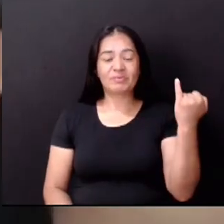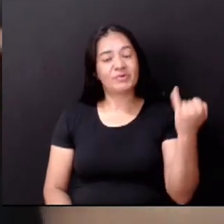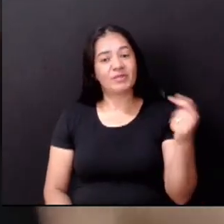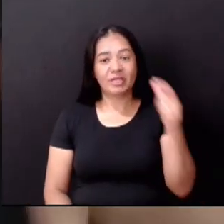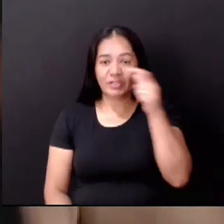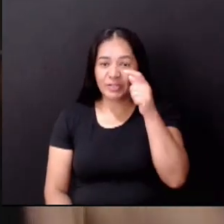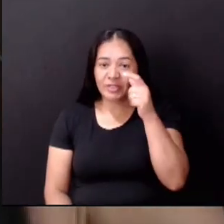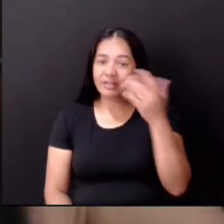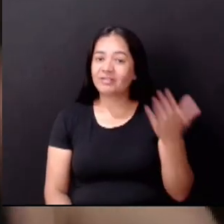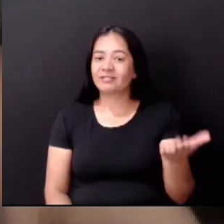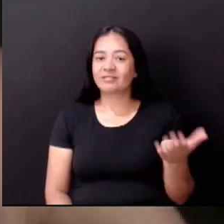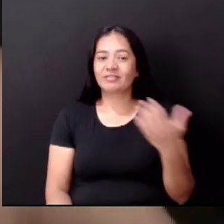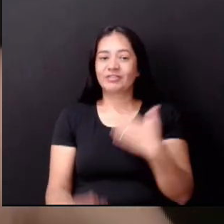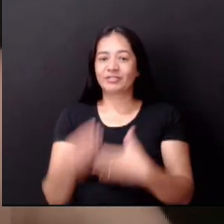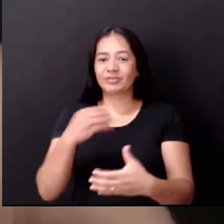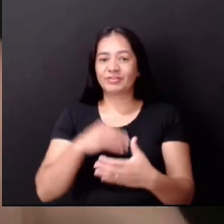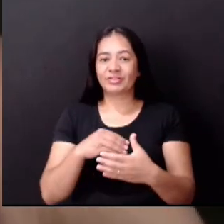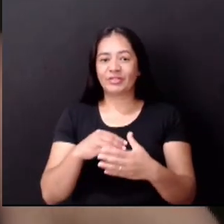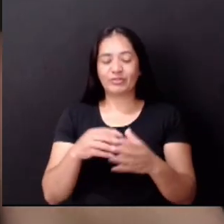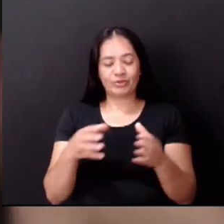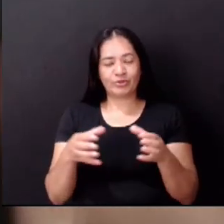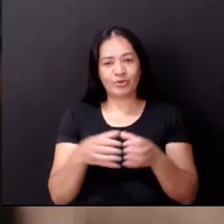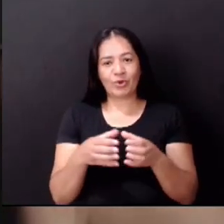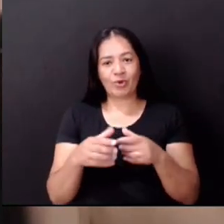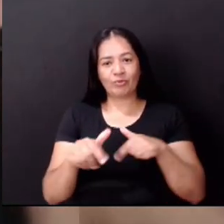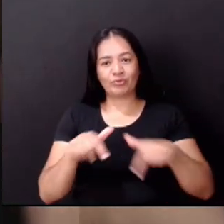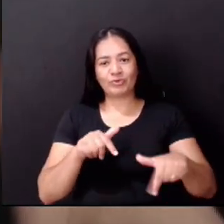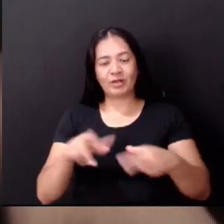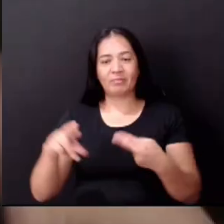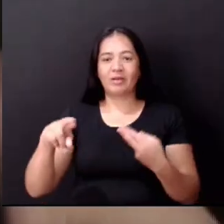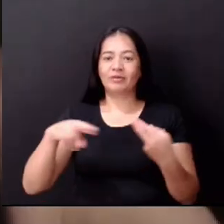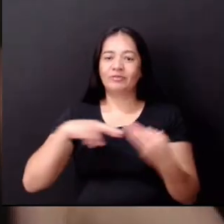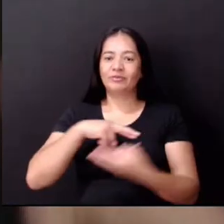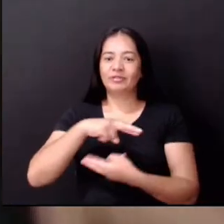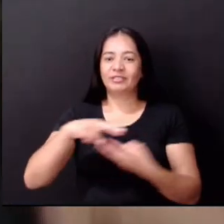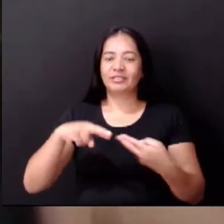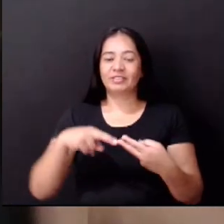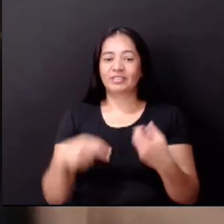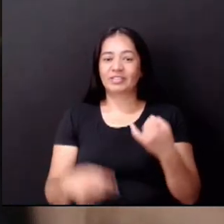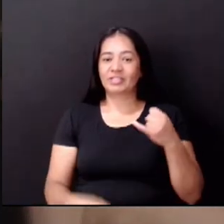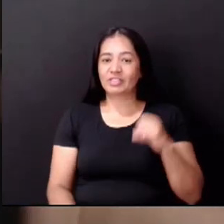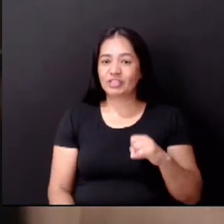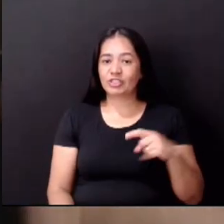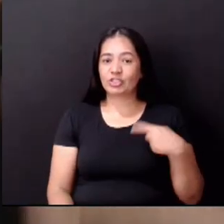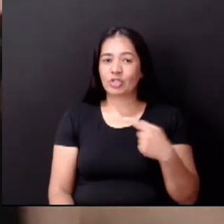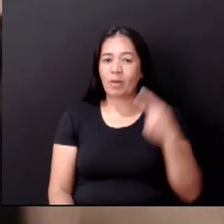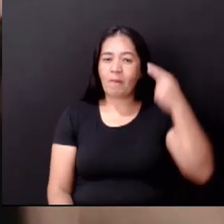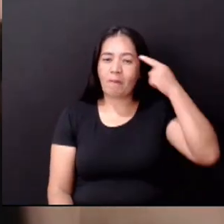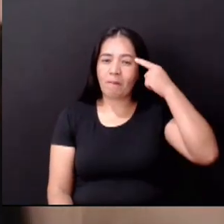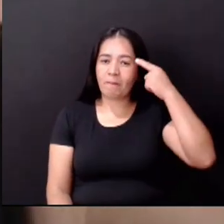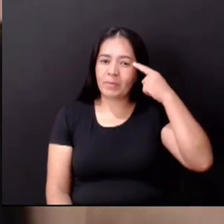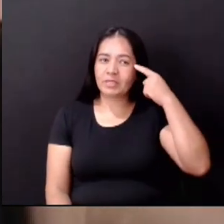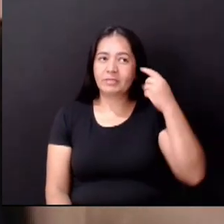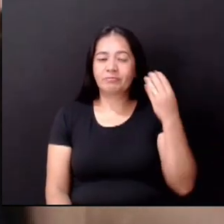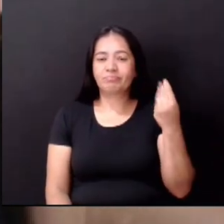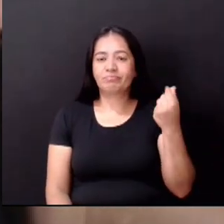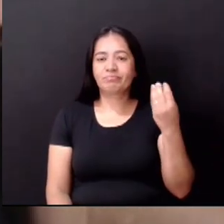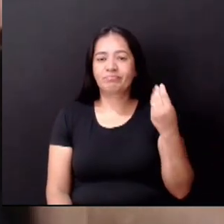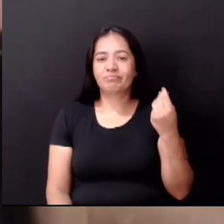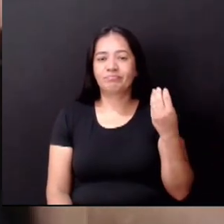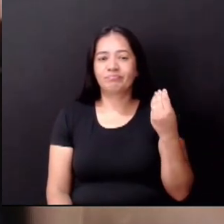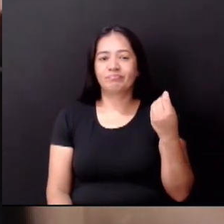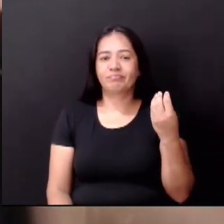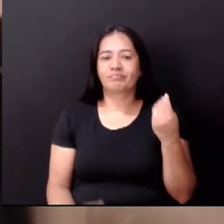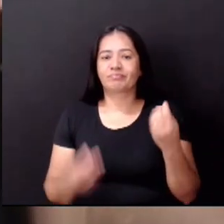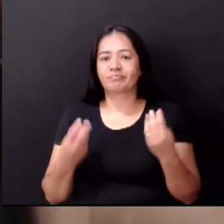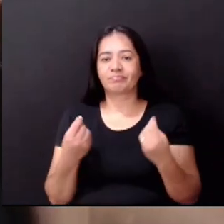do escopo todo do trabalho da reciclagem. Se a gente pensar que ainda é uma coisa assim muito... nós